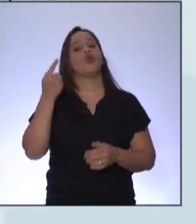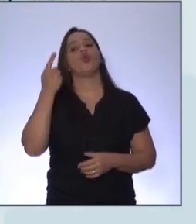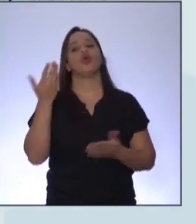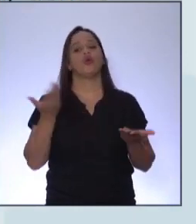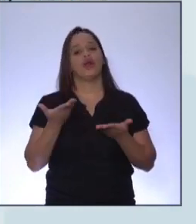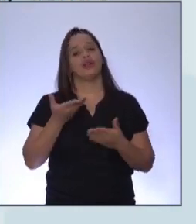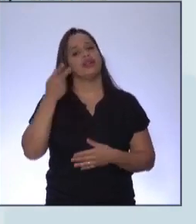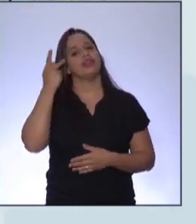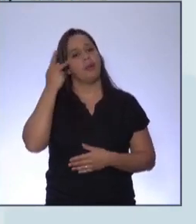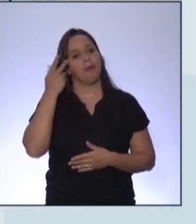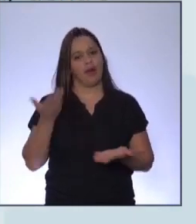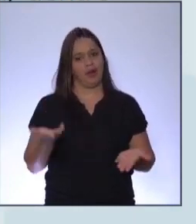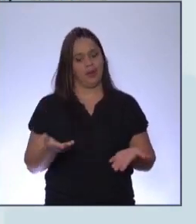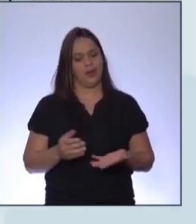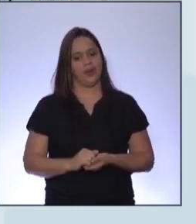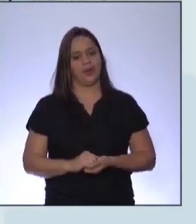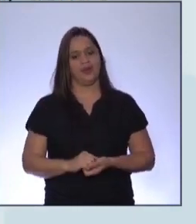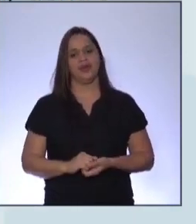Paulo.